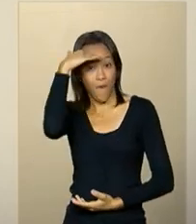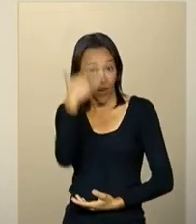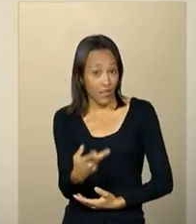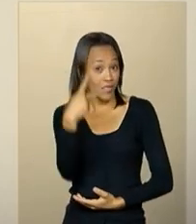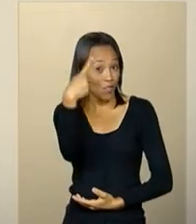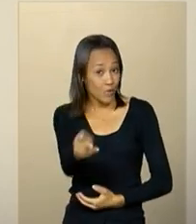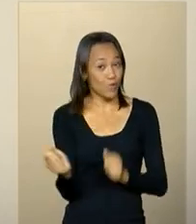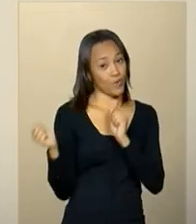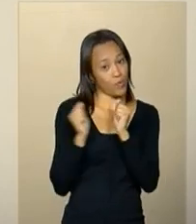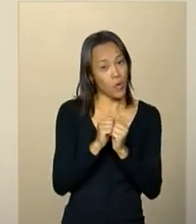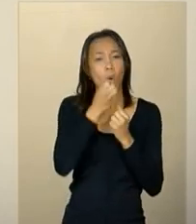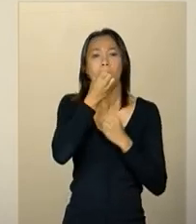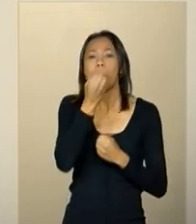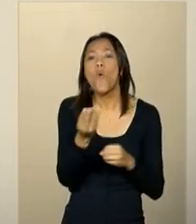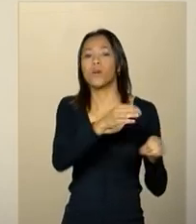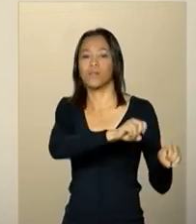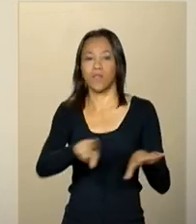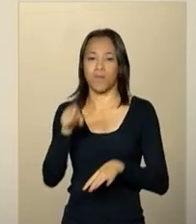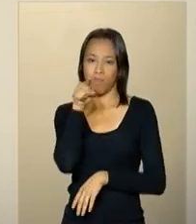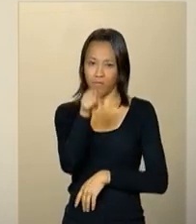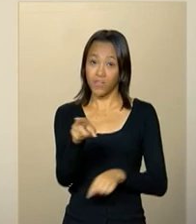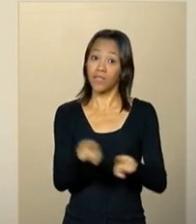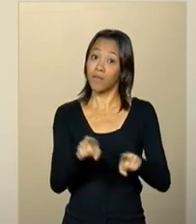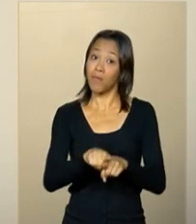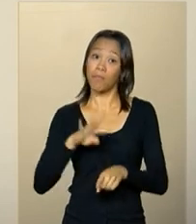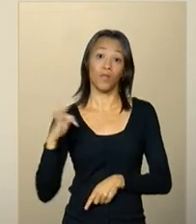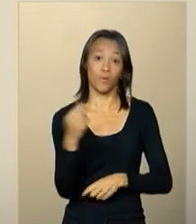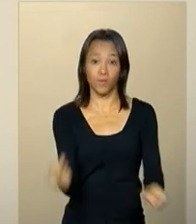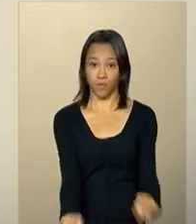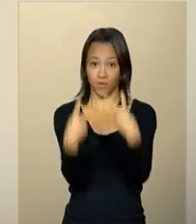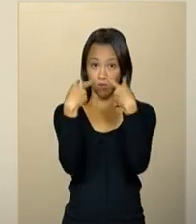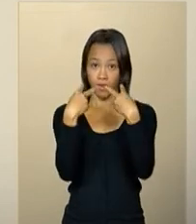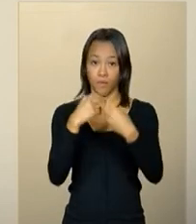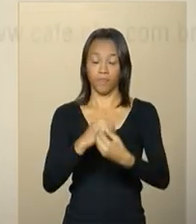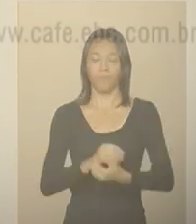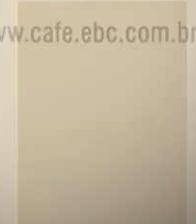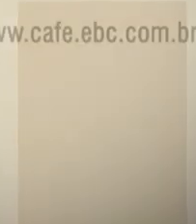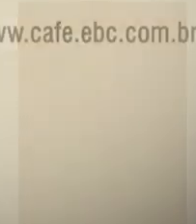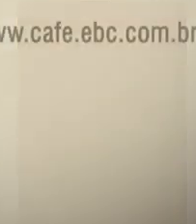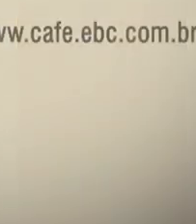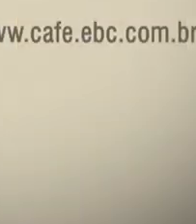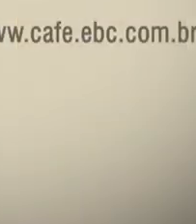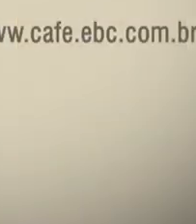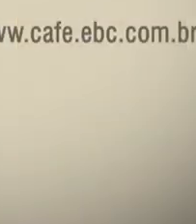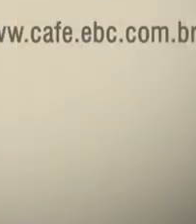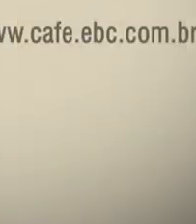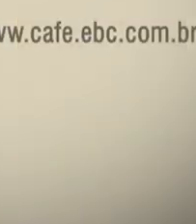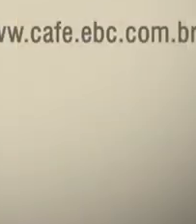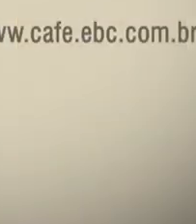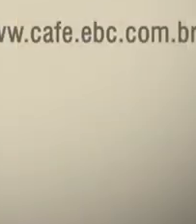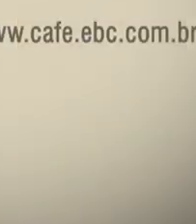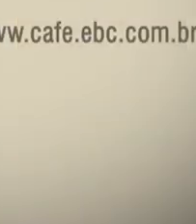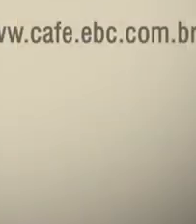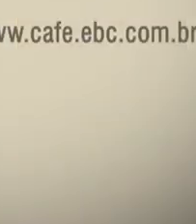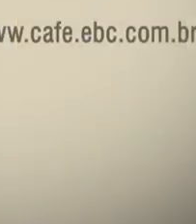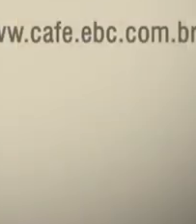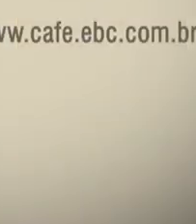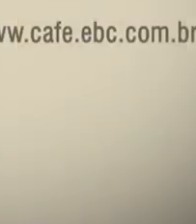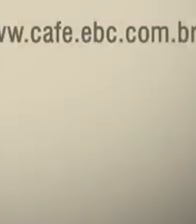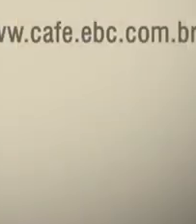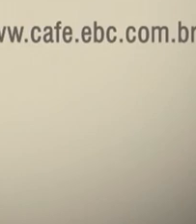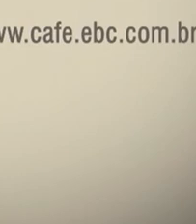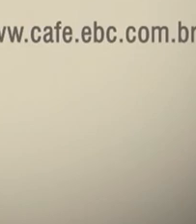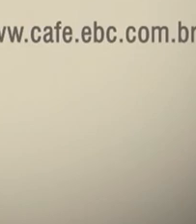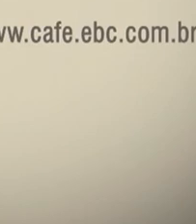agradeço a companhia uma boa semana para você e para os nossos ouvidos você que nos ouve pode acessar esse problema na internet o endereço